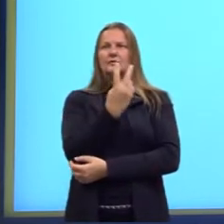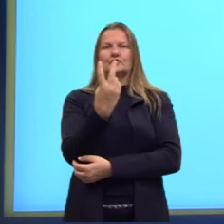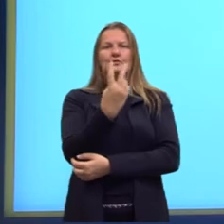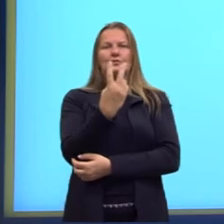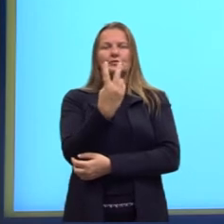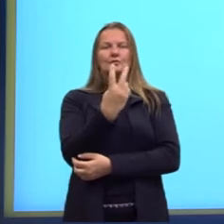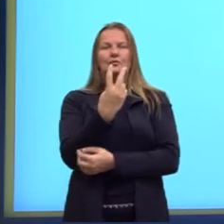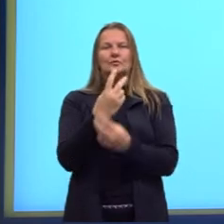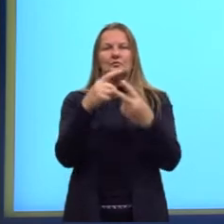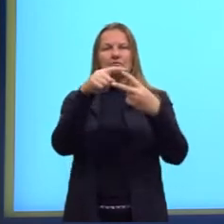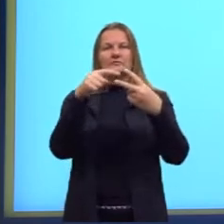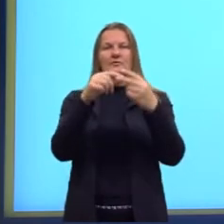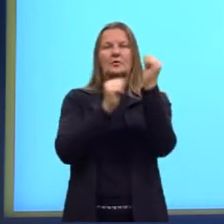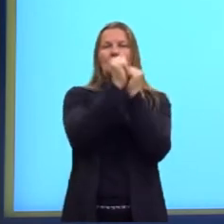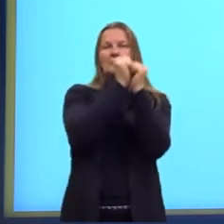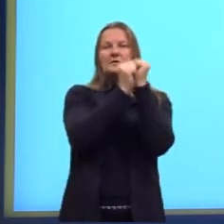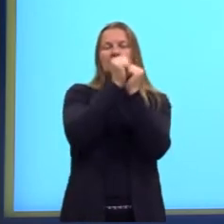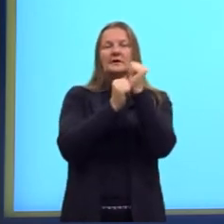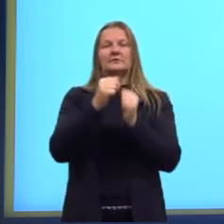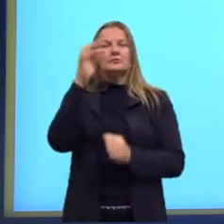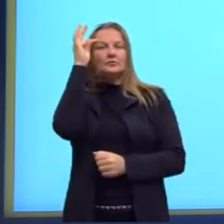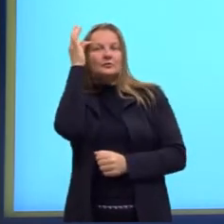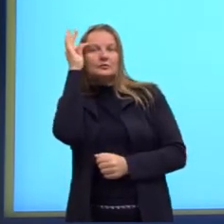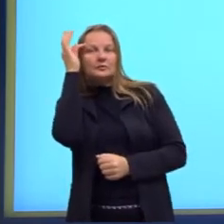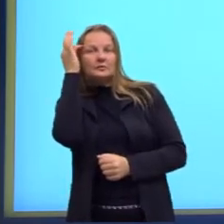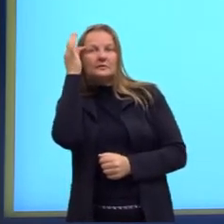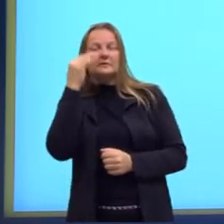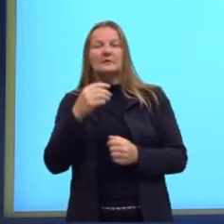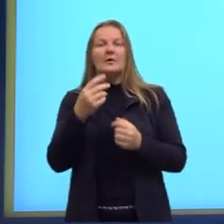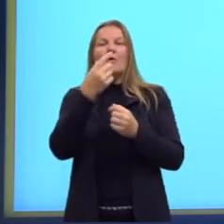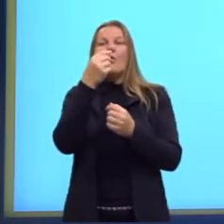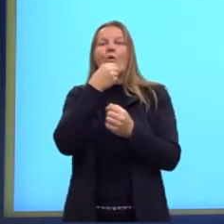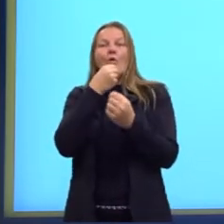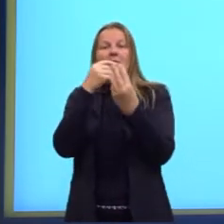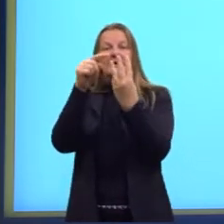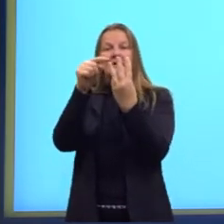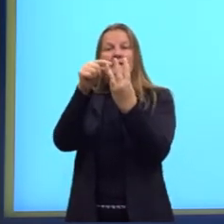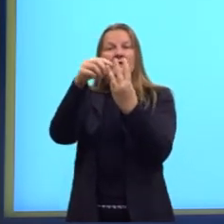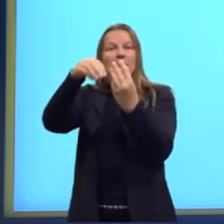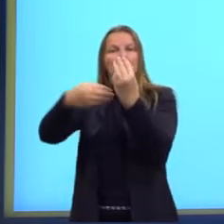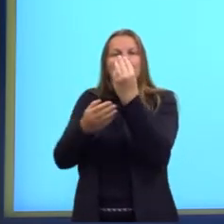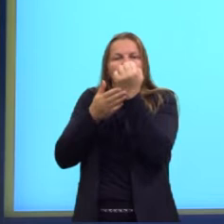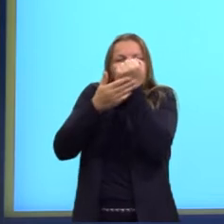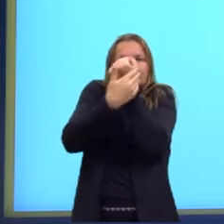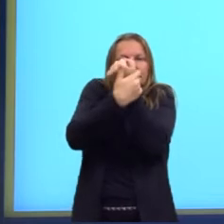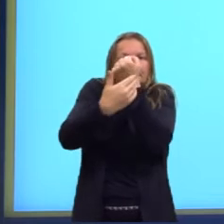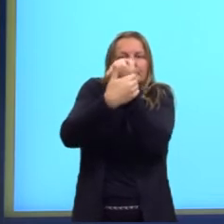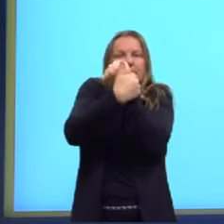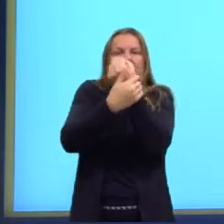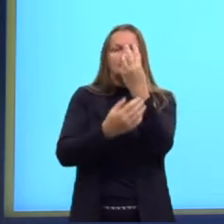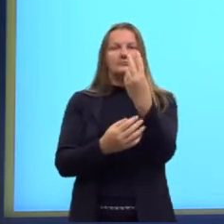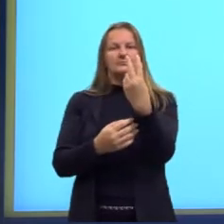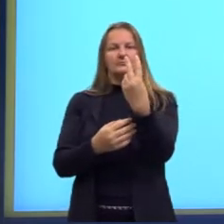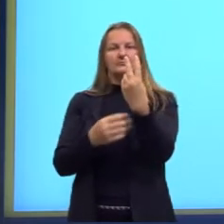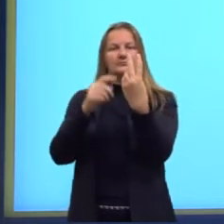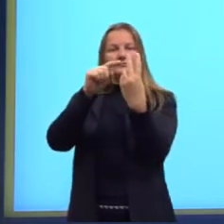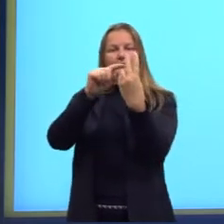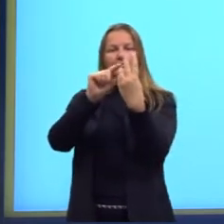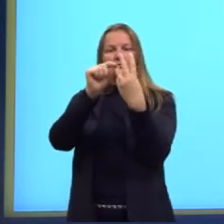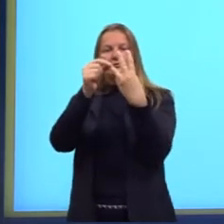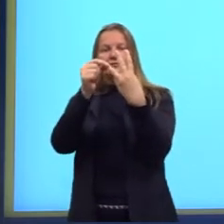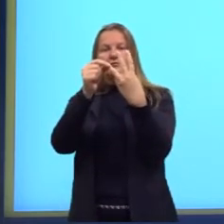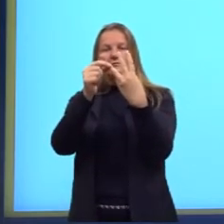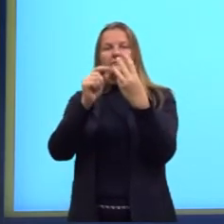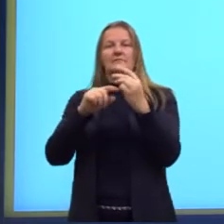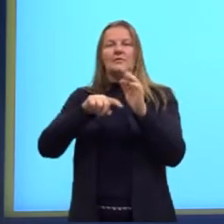o Jorge Oeste House e o Thomas Edison e Nikola Tesla ele não aparece aqui tá como as duas figuras então que